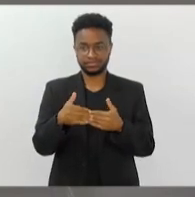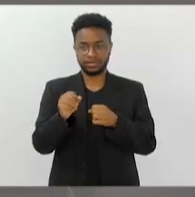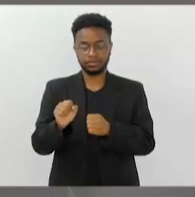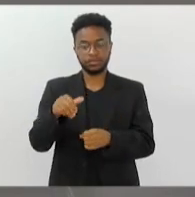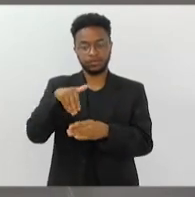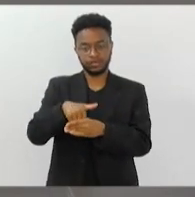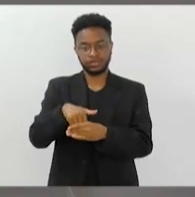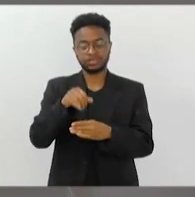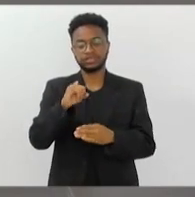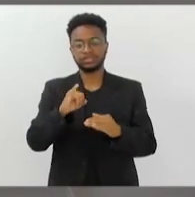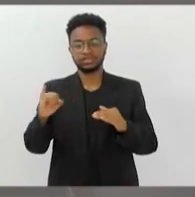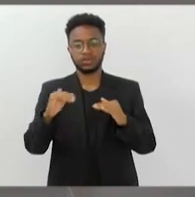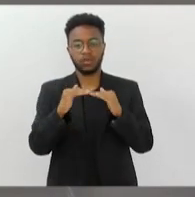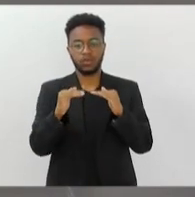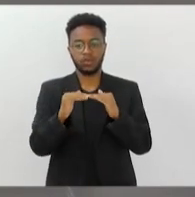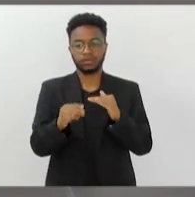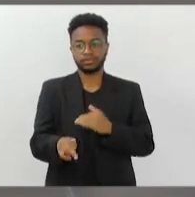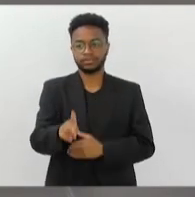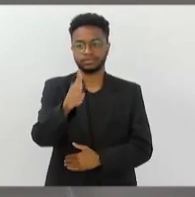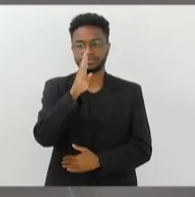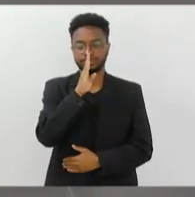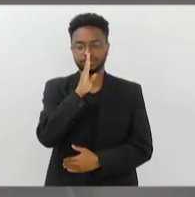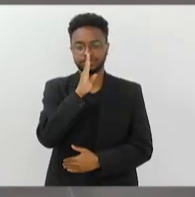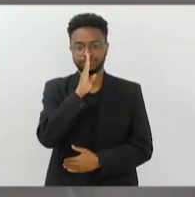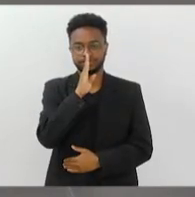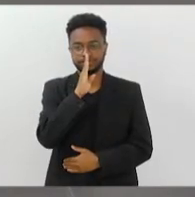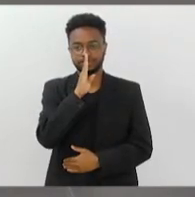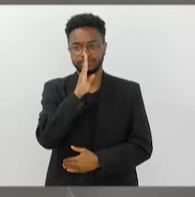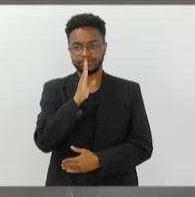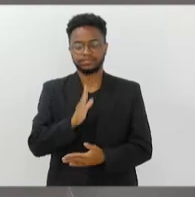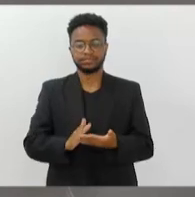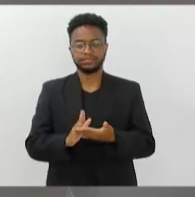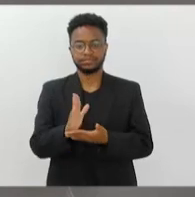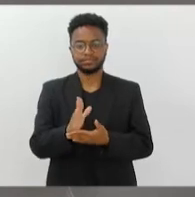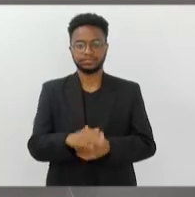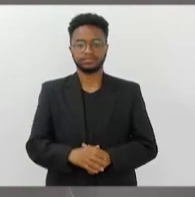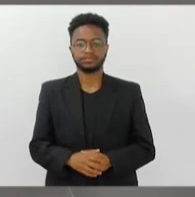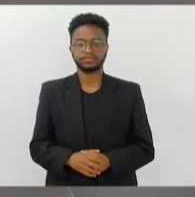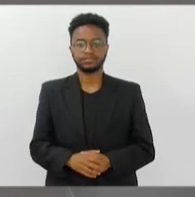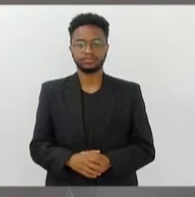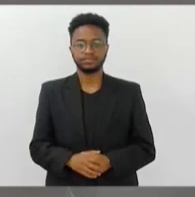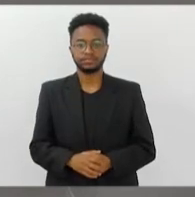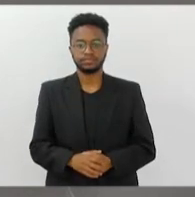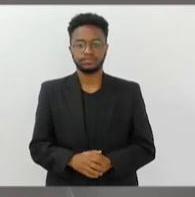Em votação. Os senhores que acordam permaneçam como estão. Aprovado.